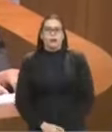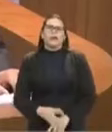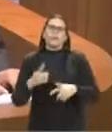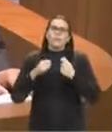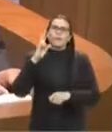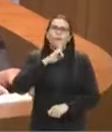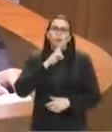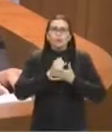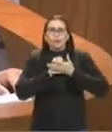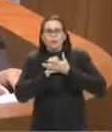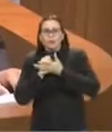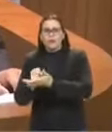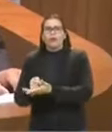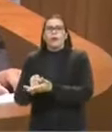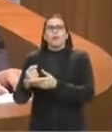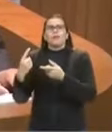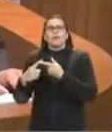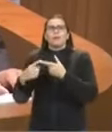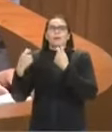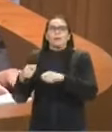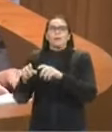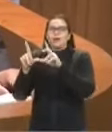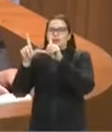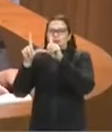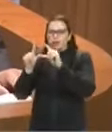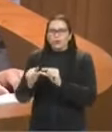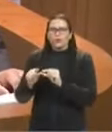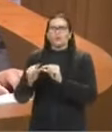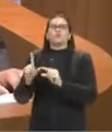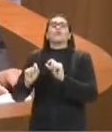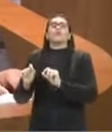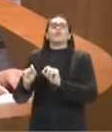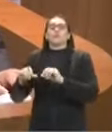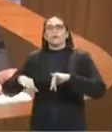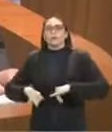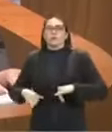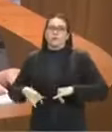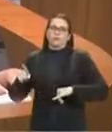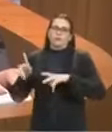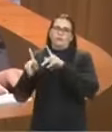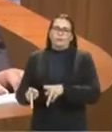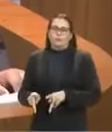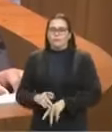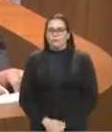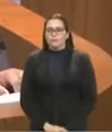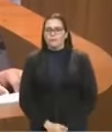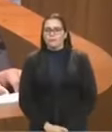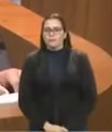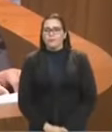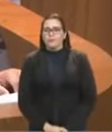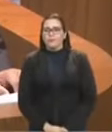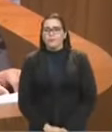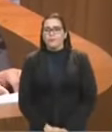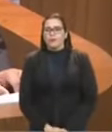gente amenizar o sofrimento da população. A gente sempre, com os amigos, apoiadores da cidade de Poção